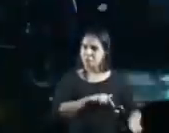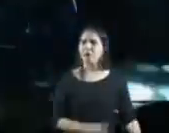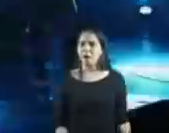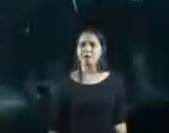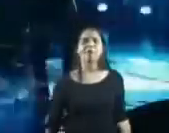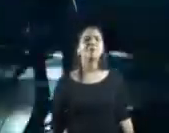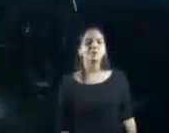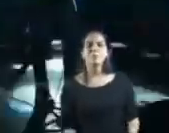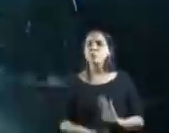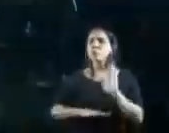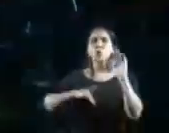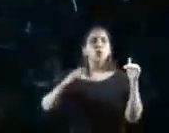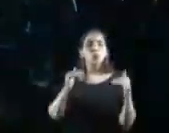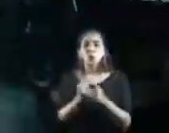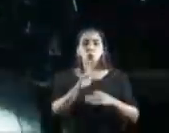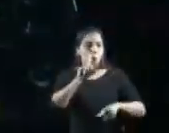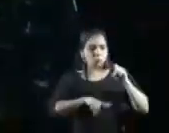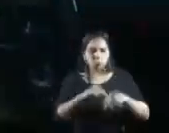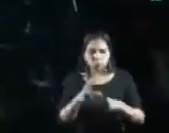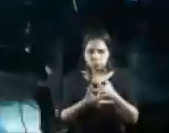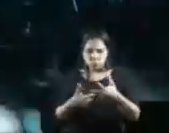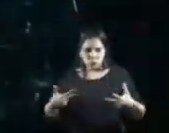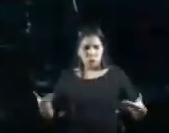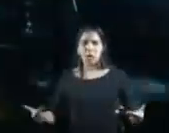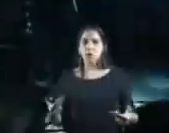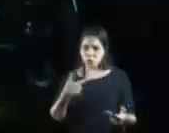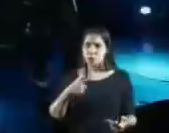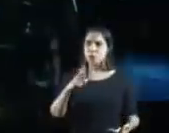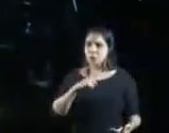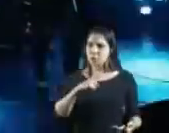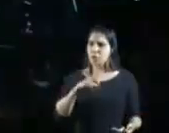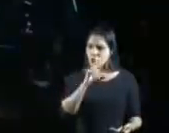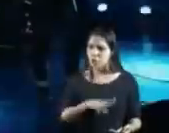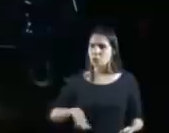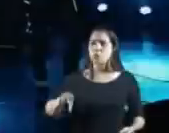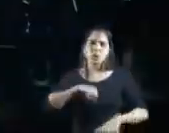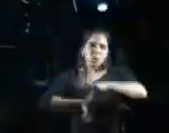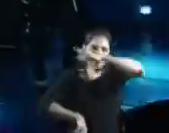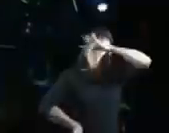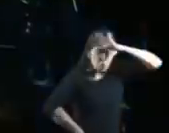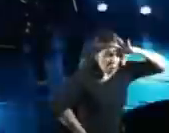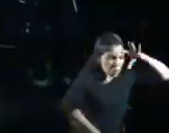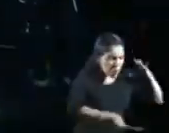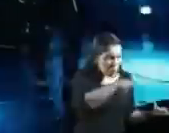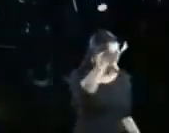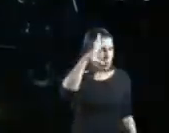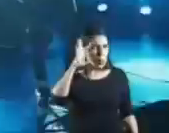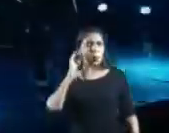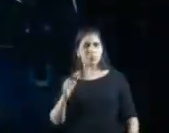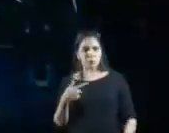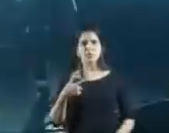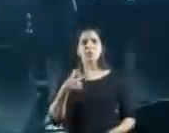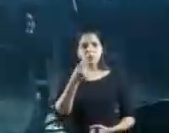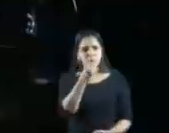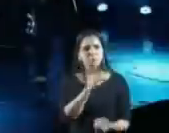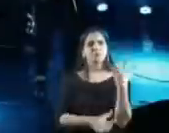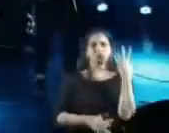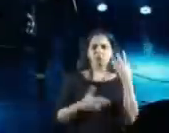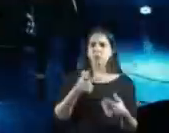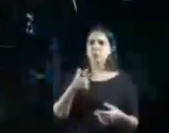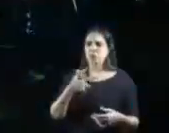Todo o produto de quem sua a corja rica o recolheu.